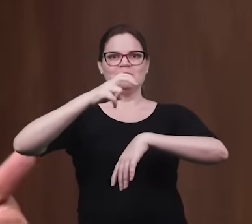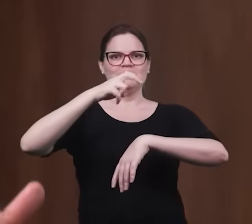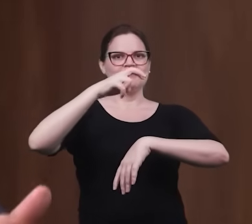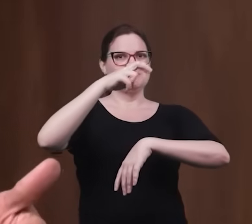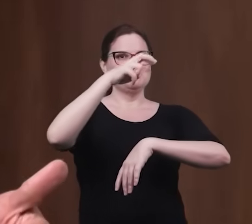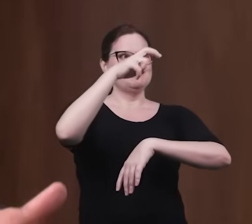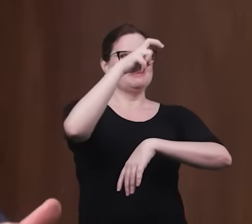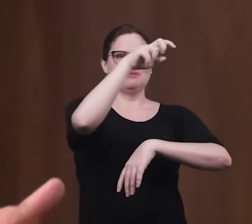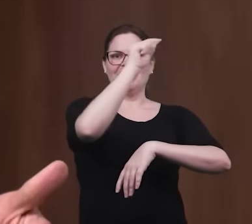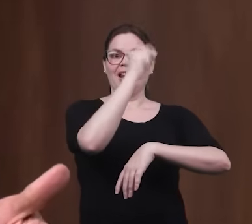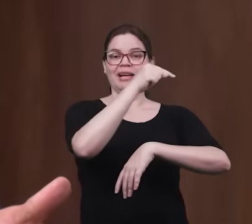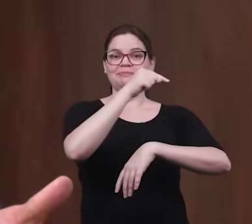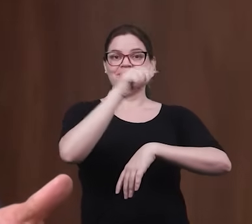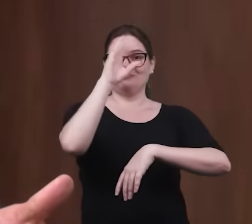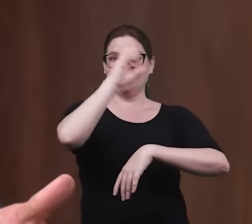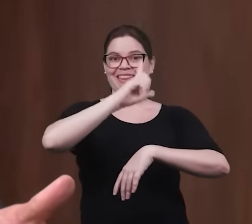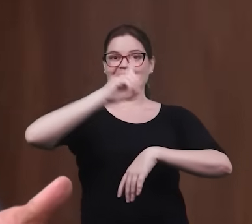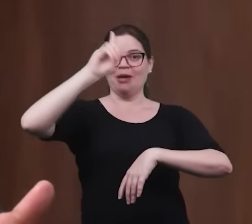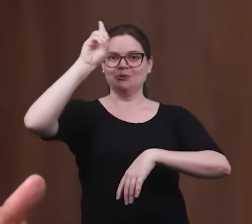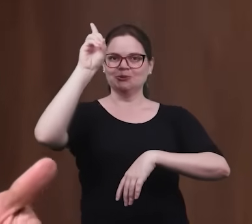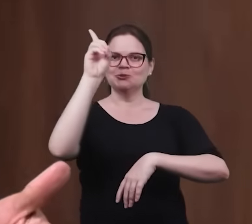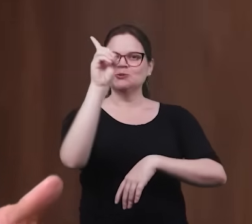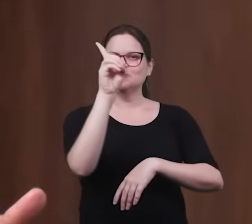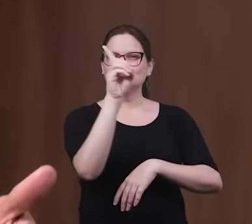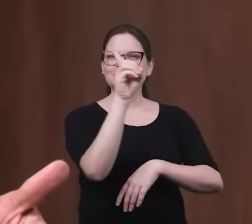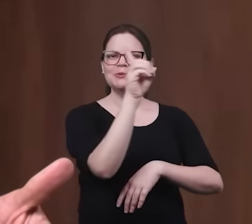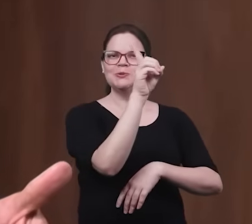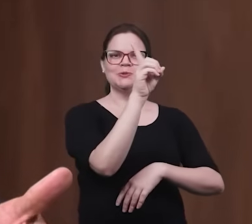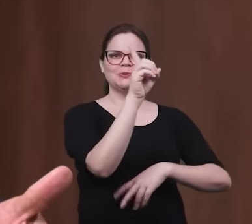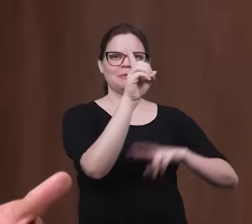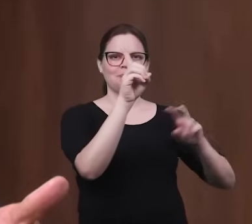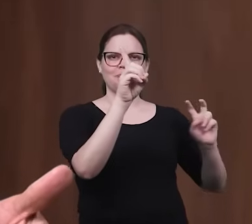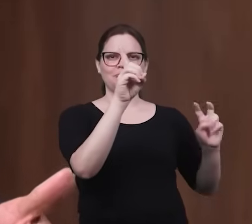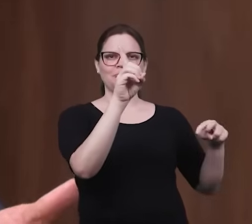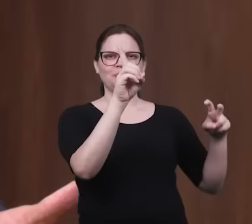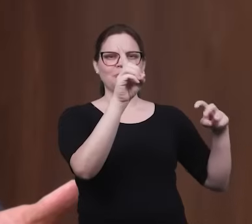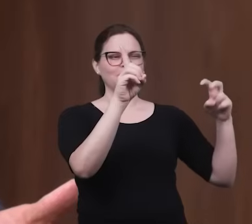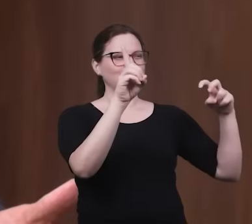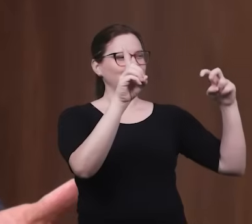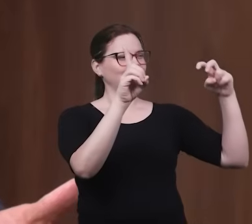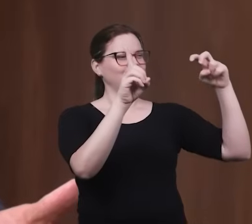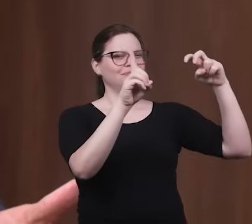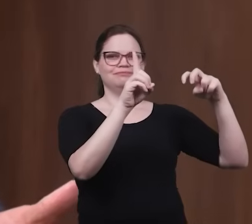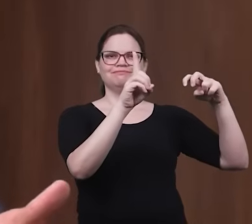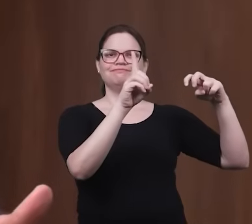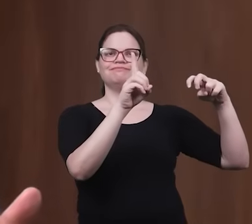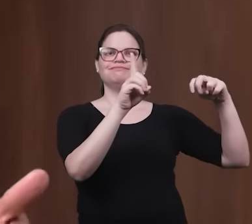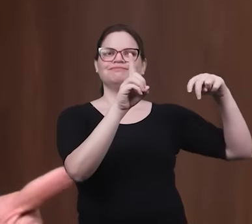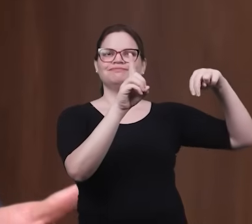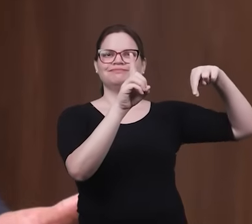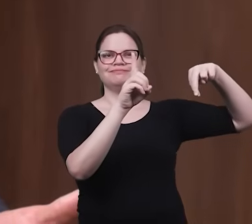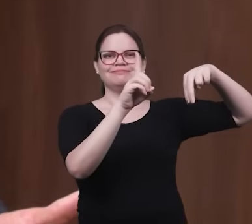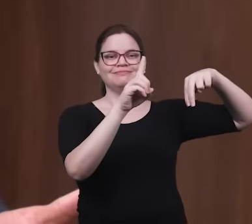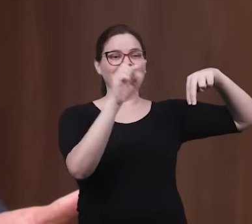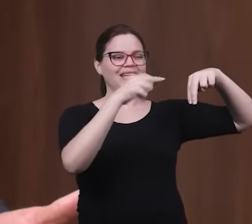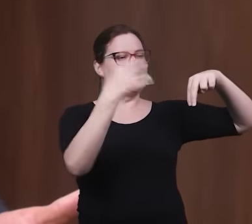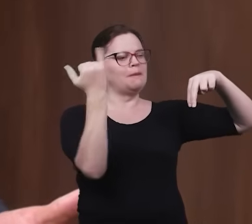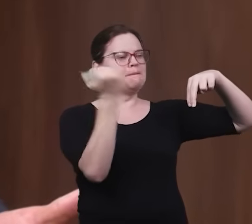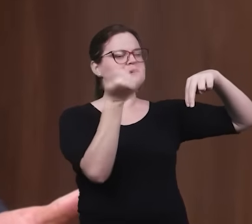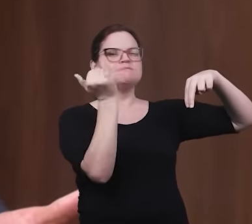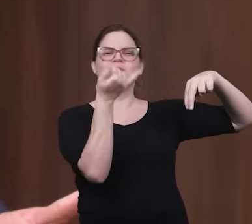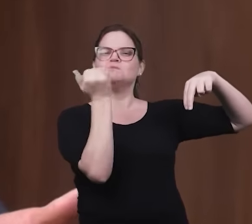Deus estava revelando a Moisés tudo o que ele queria para o seu povo. Os 10